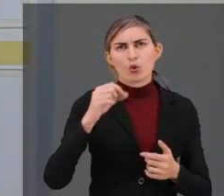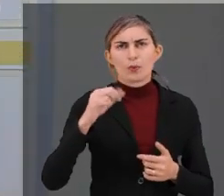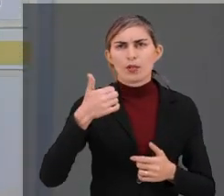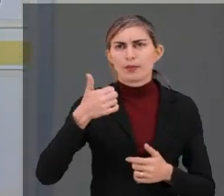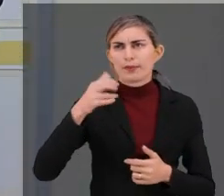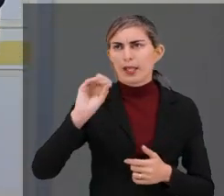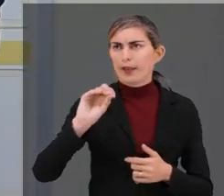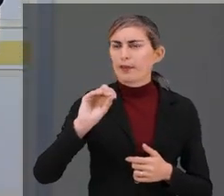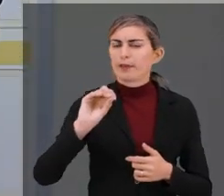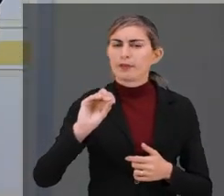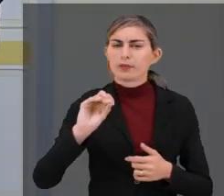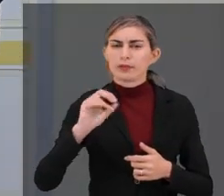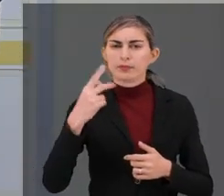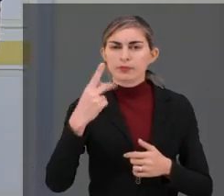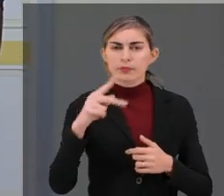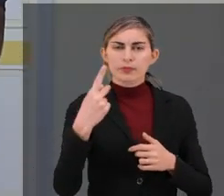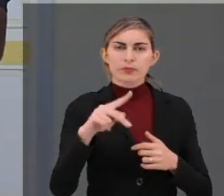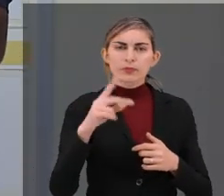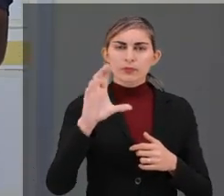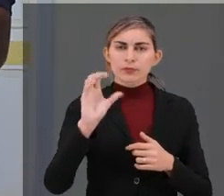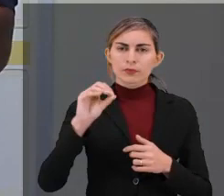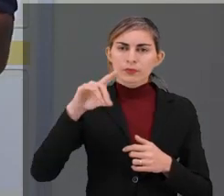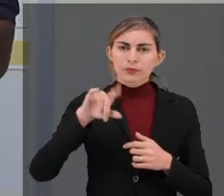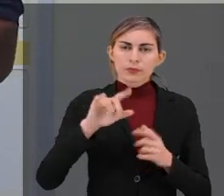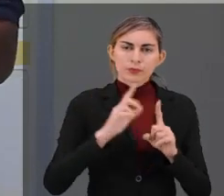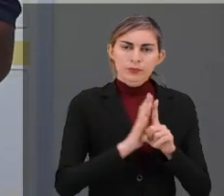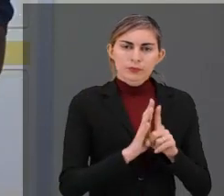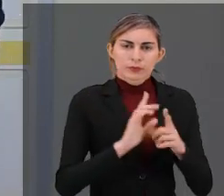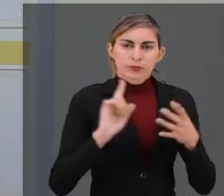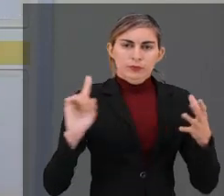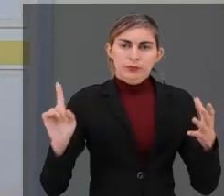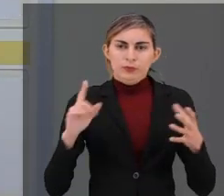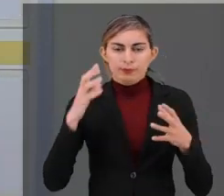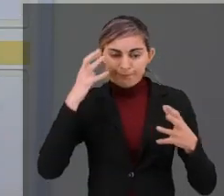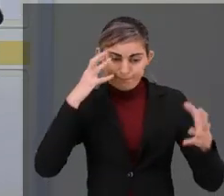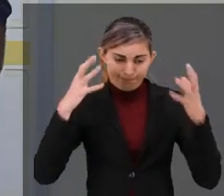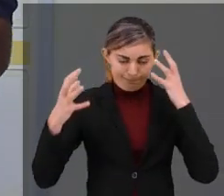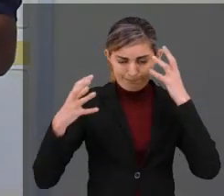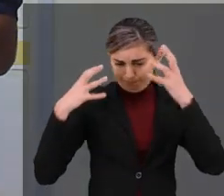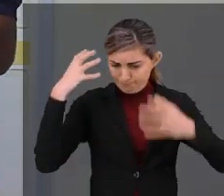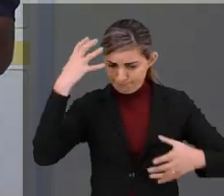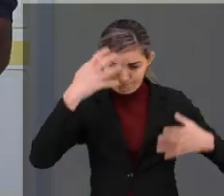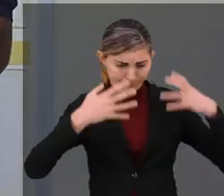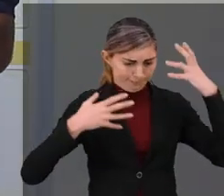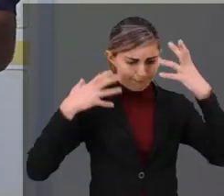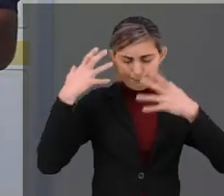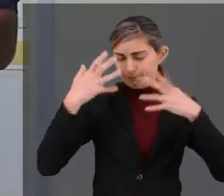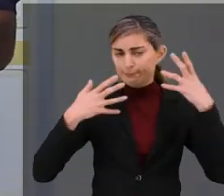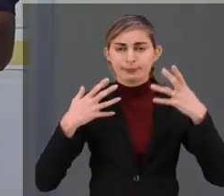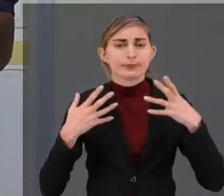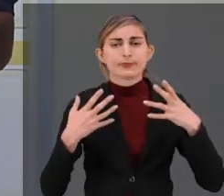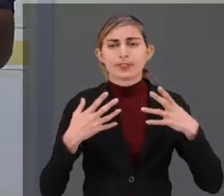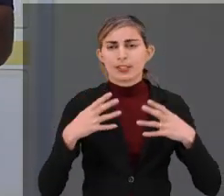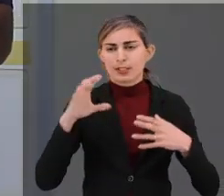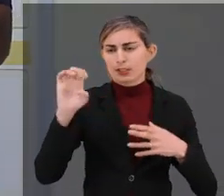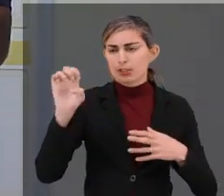2010, essa condição do afastamento por estresse ocupacional